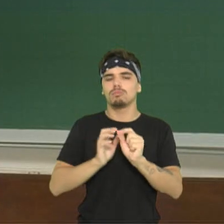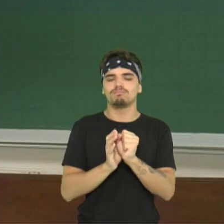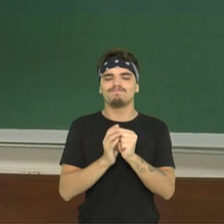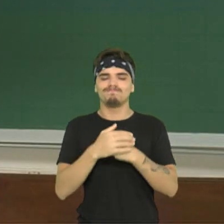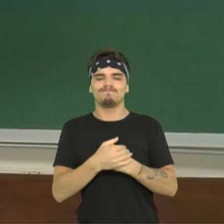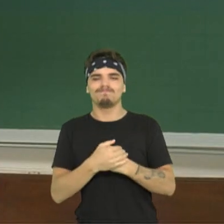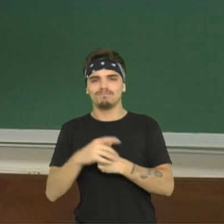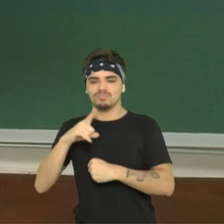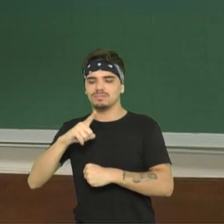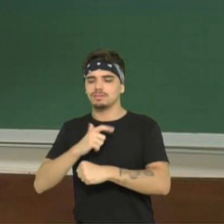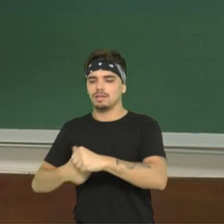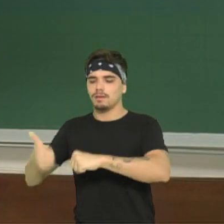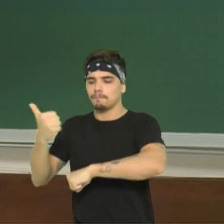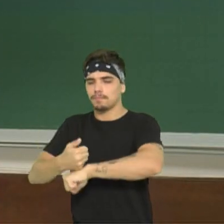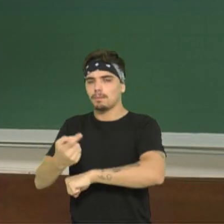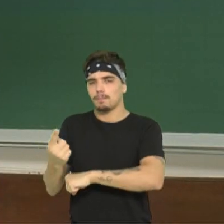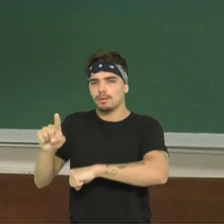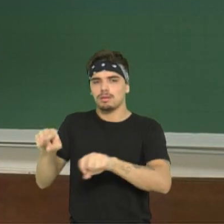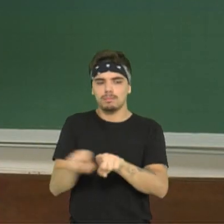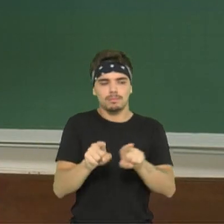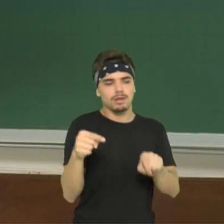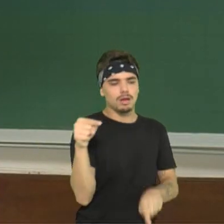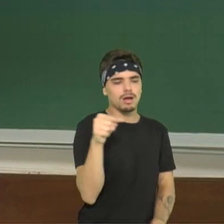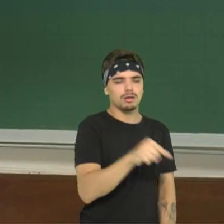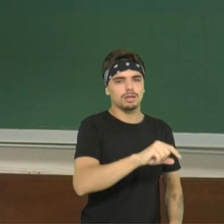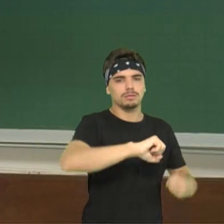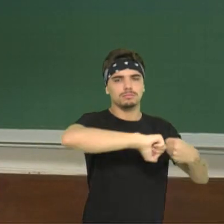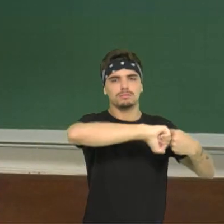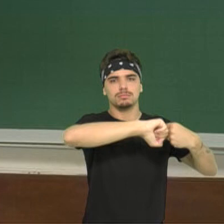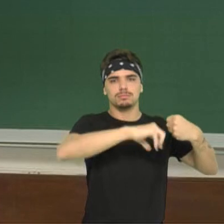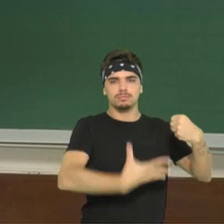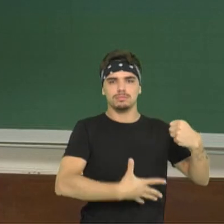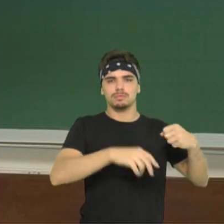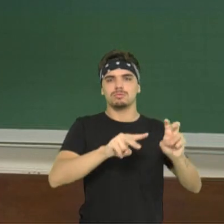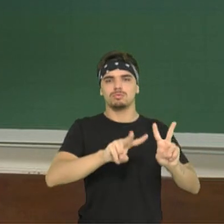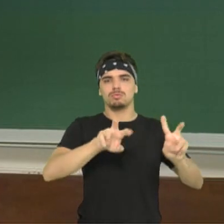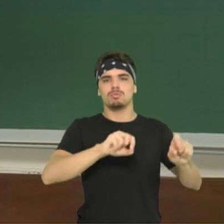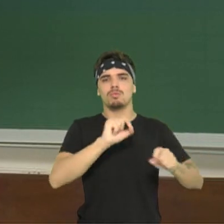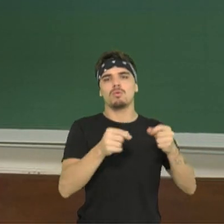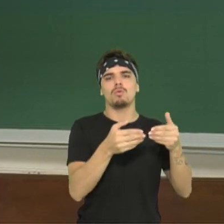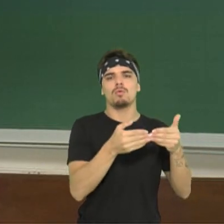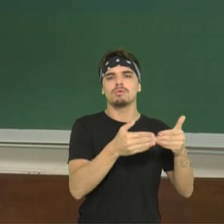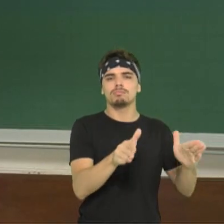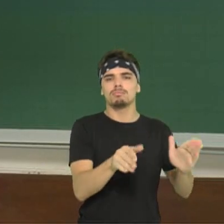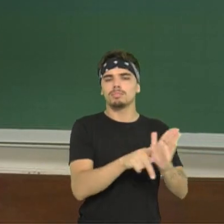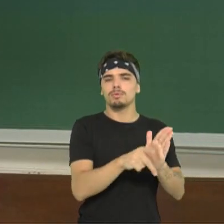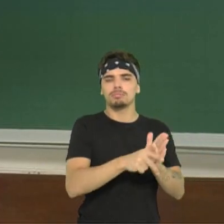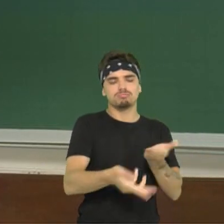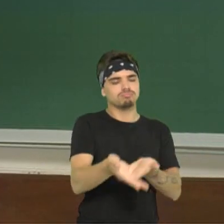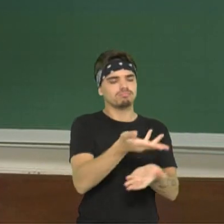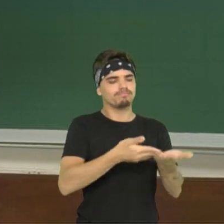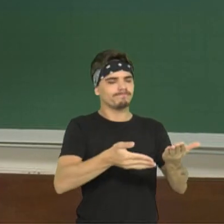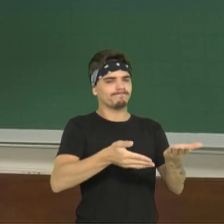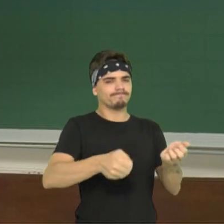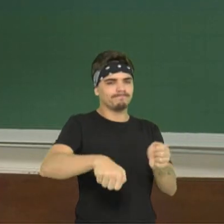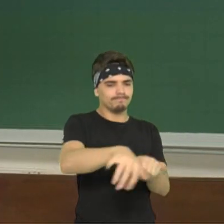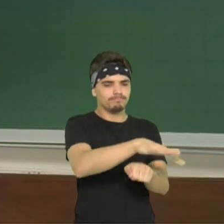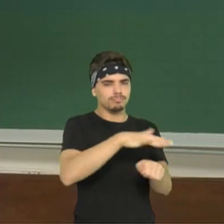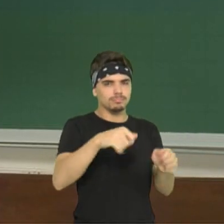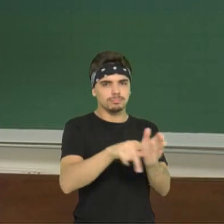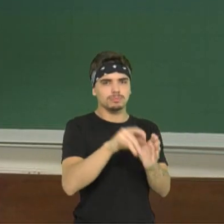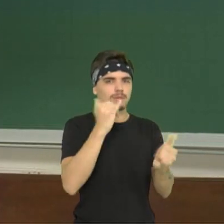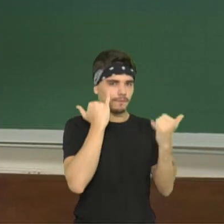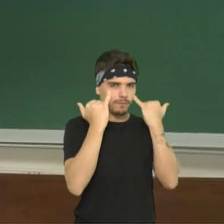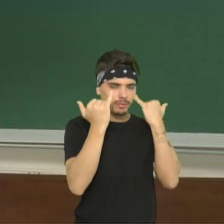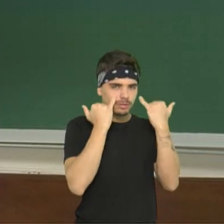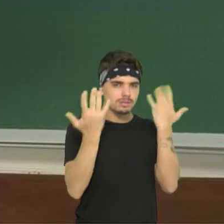no totalitarismo, enquanto na democracia há o pressuposto da abertura para a circulação das